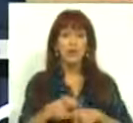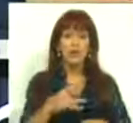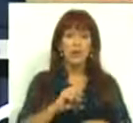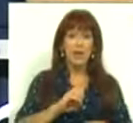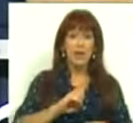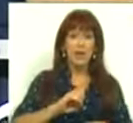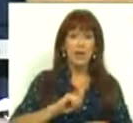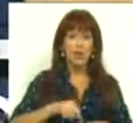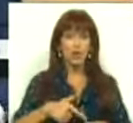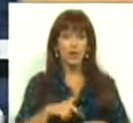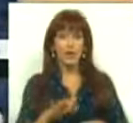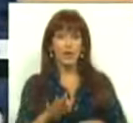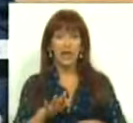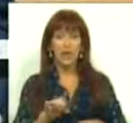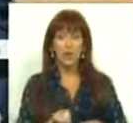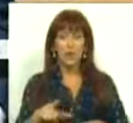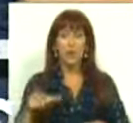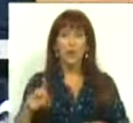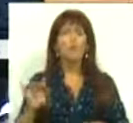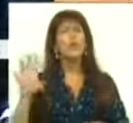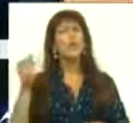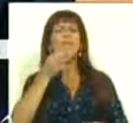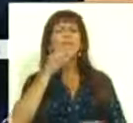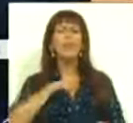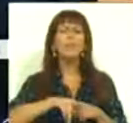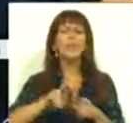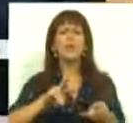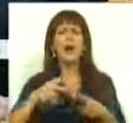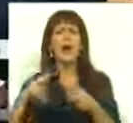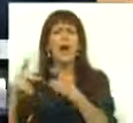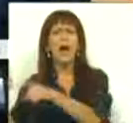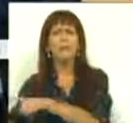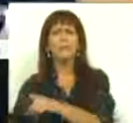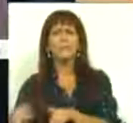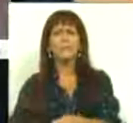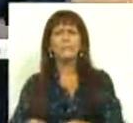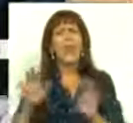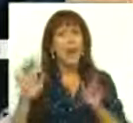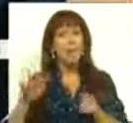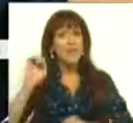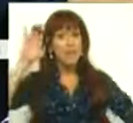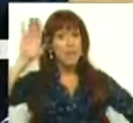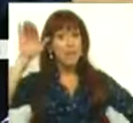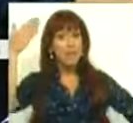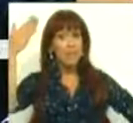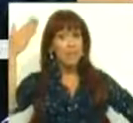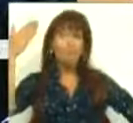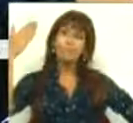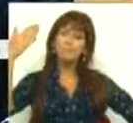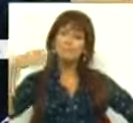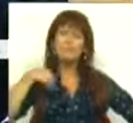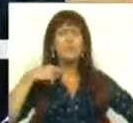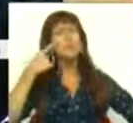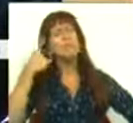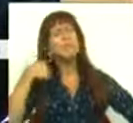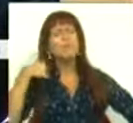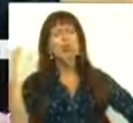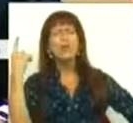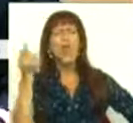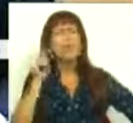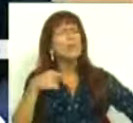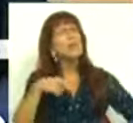Lopes. Quando se fala em políticas de alternativa, importa em primeiro lugar desmistificar